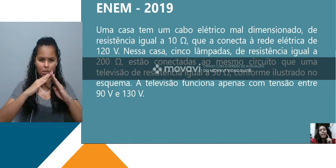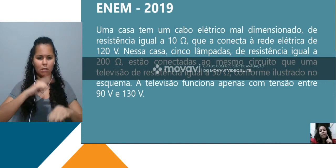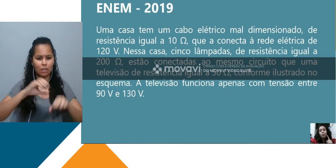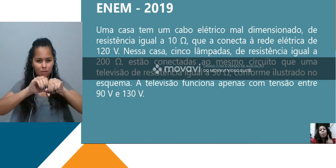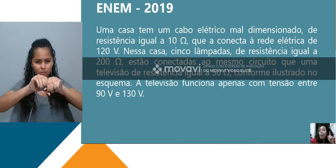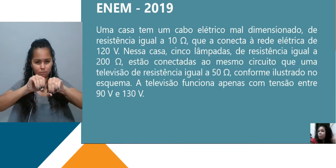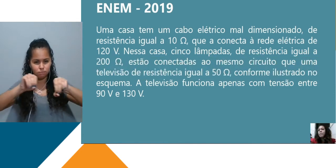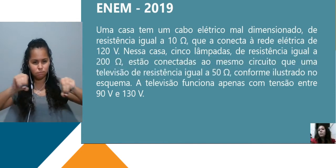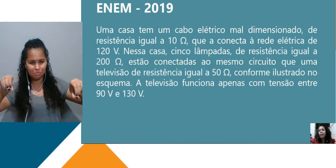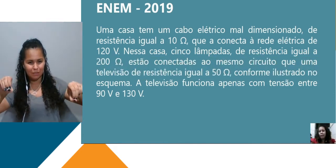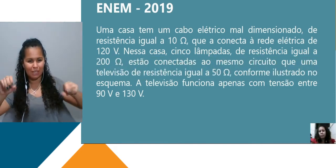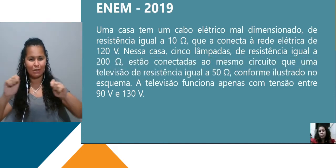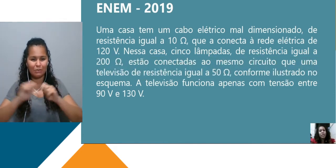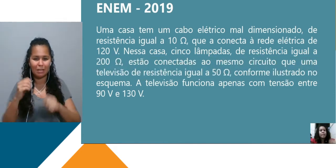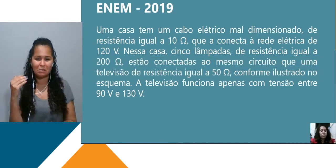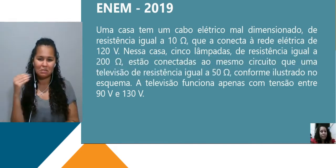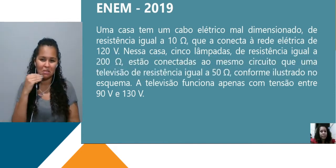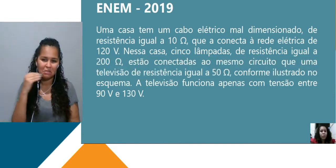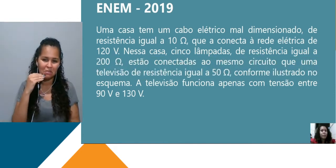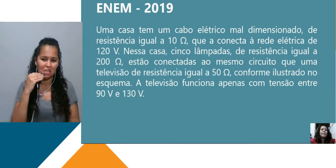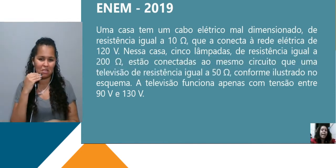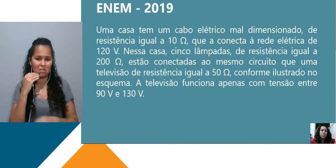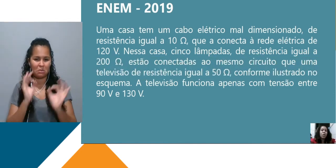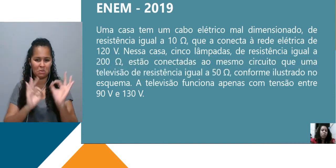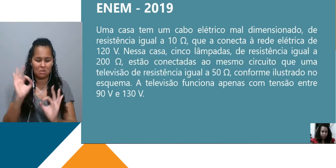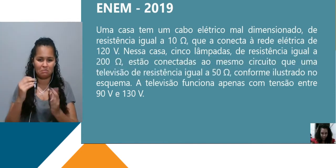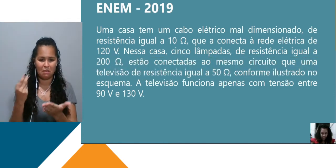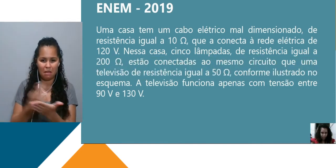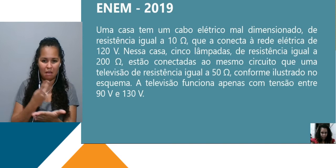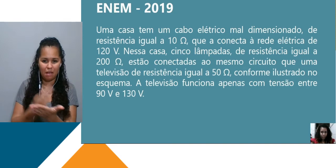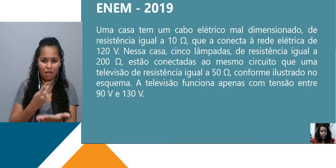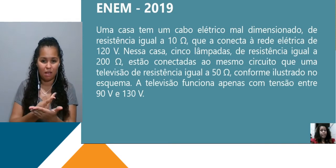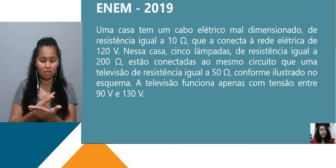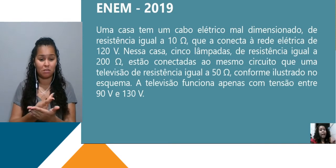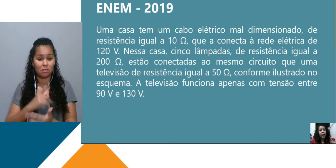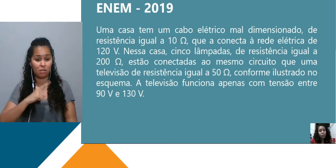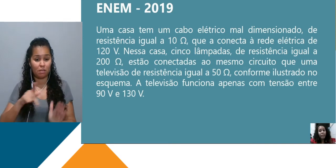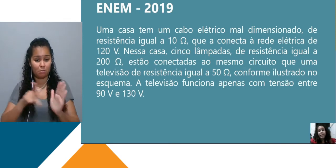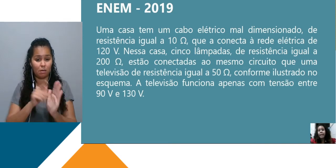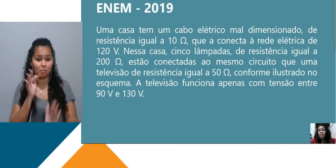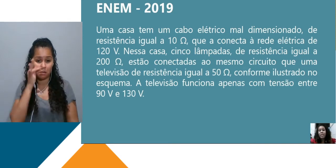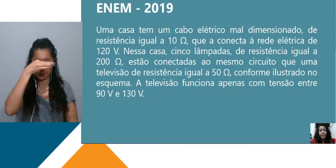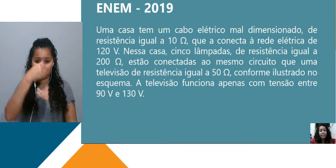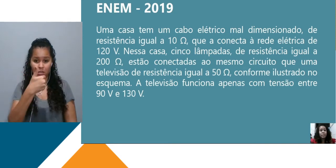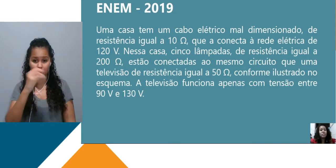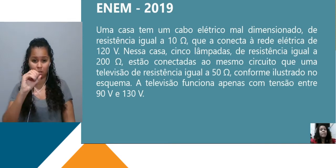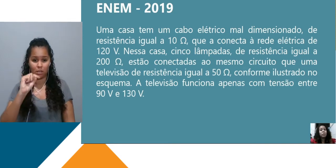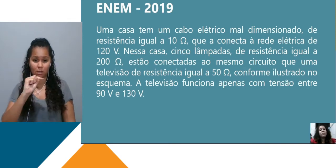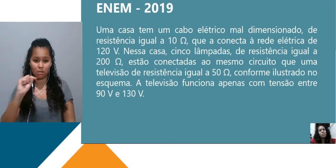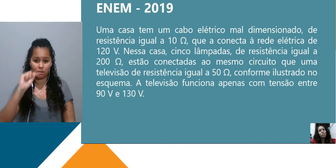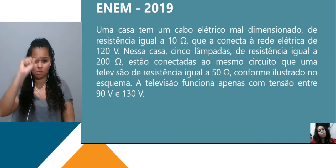cabo elétrico mal dimensionado, de resistência igual a 10 ohms, e que a conecta à rede elétrica